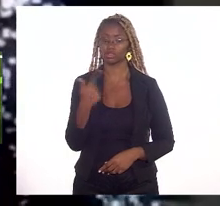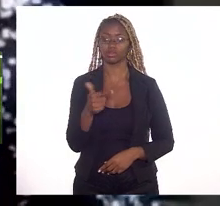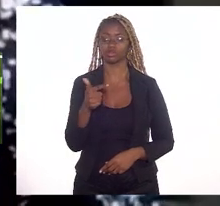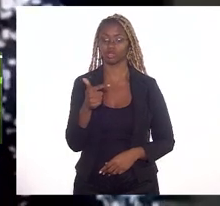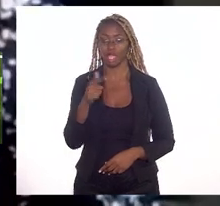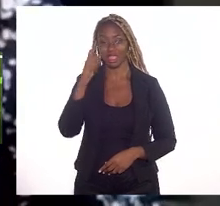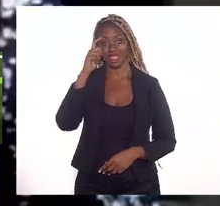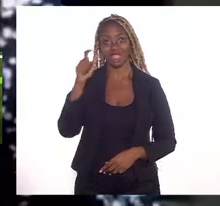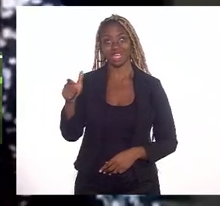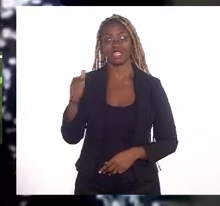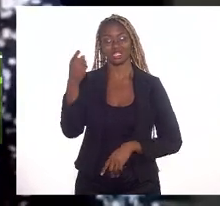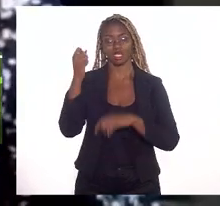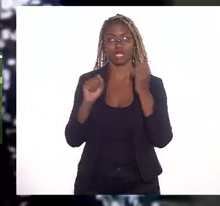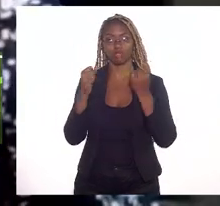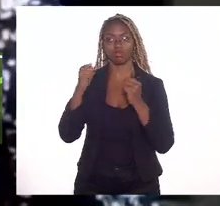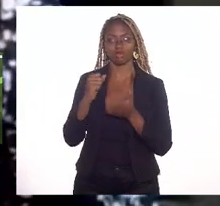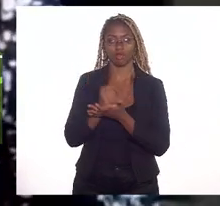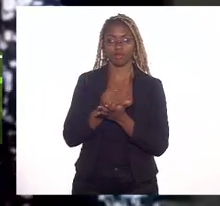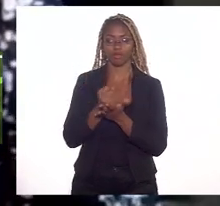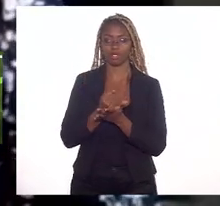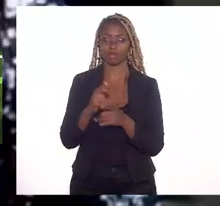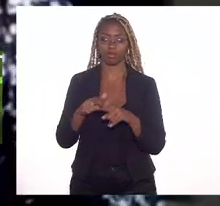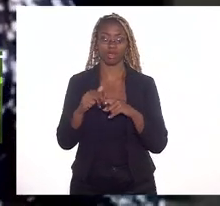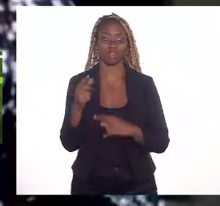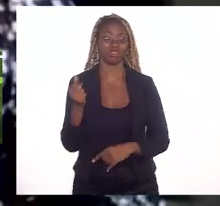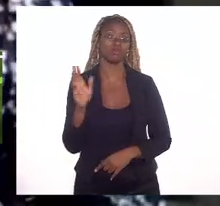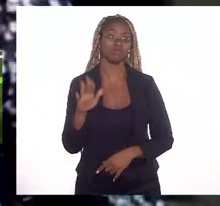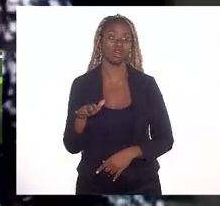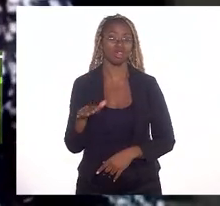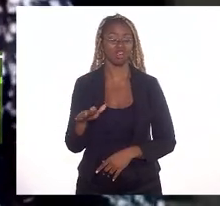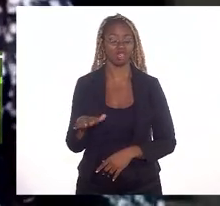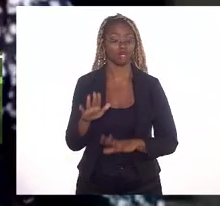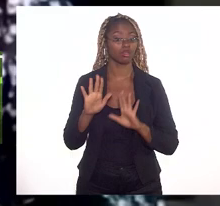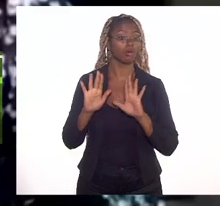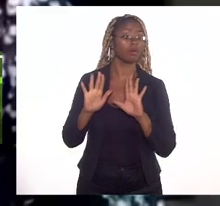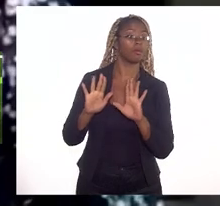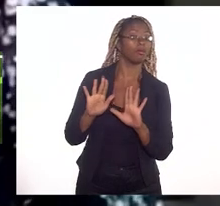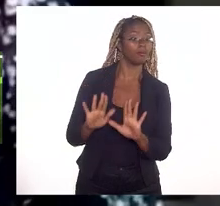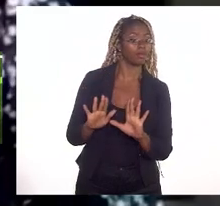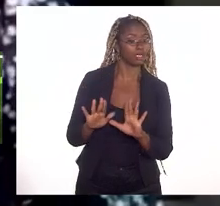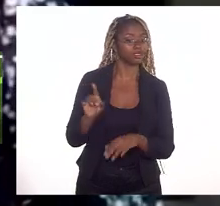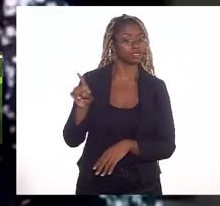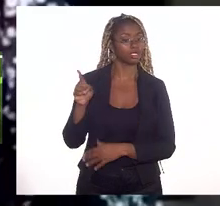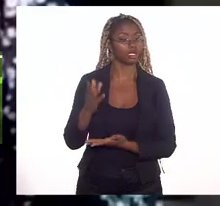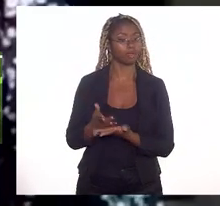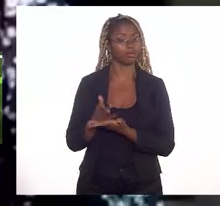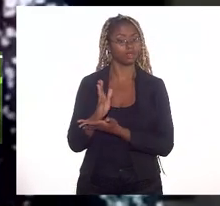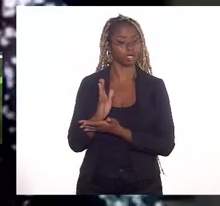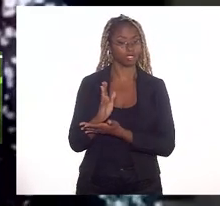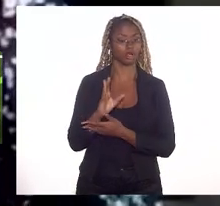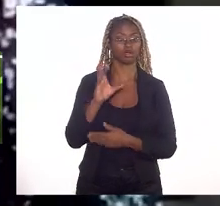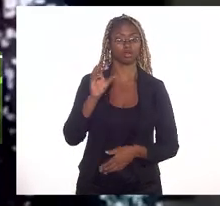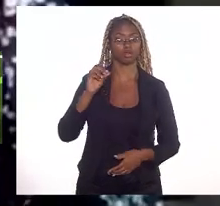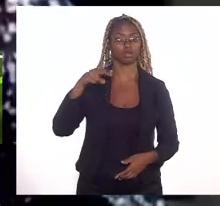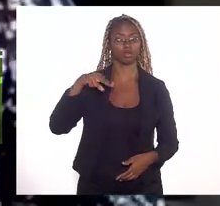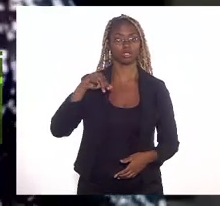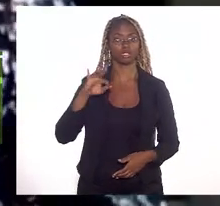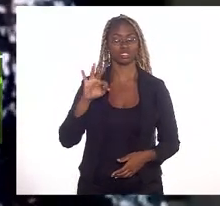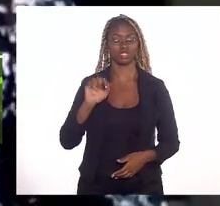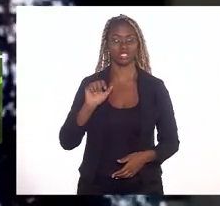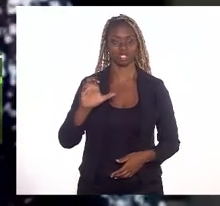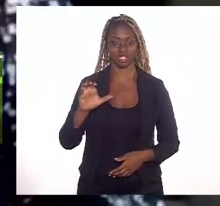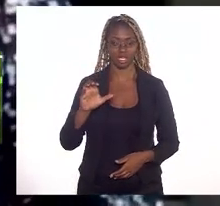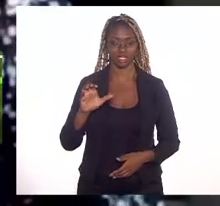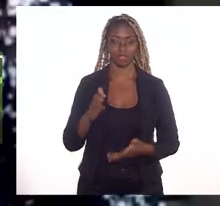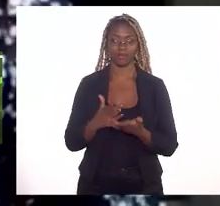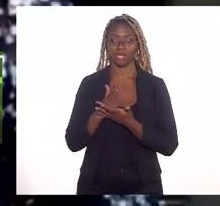indústria farmacêutica por ser um medicamento barato, embora ele esteja aprovado pela Conitec por unanimidade, mas